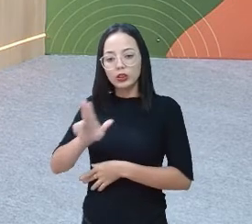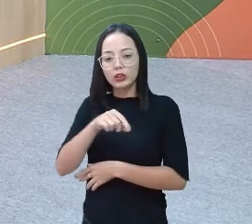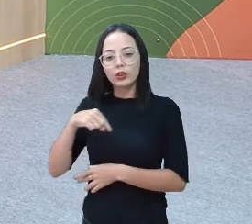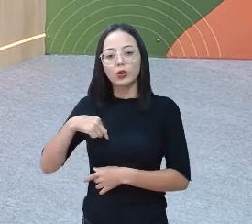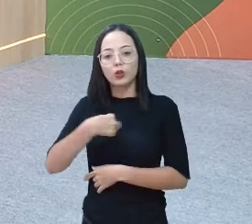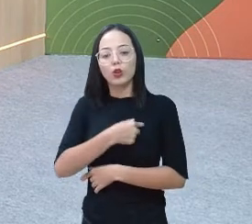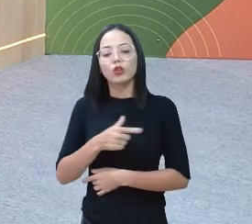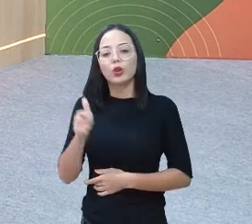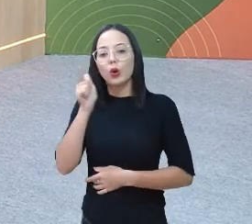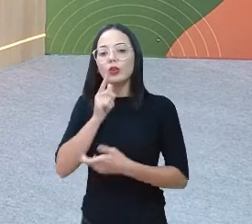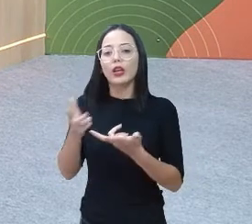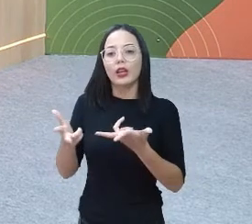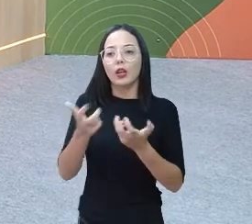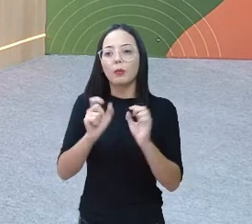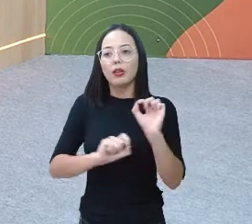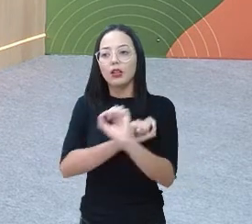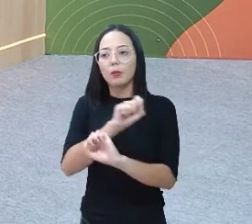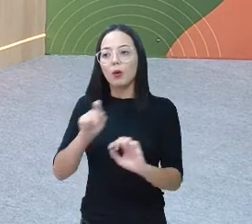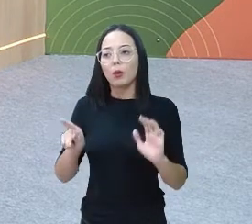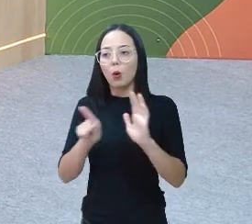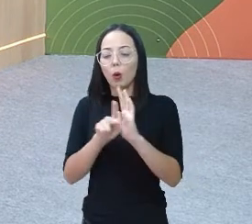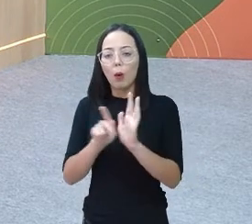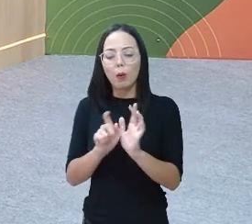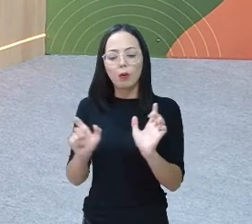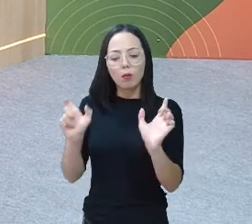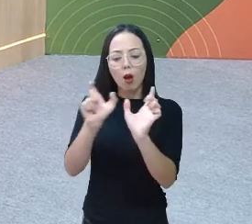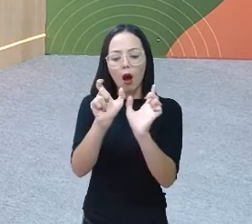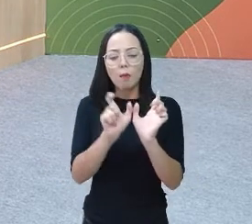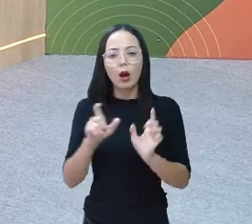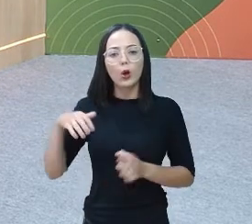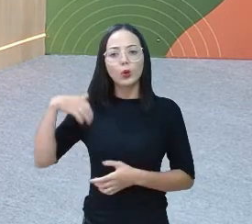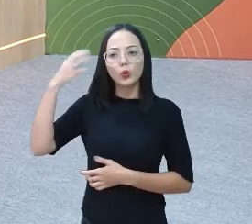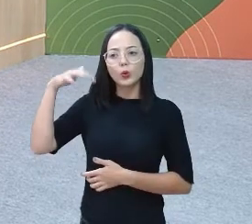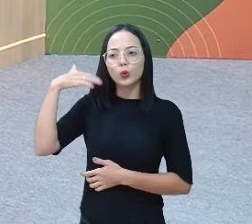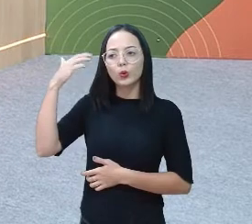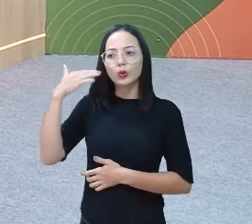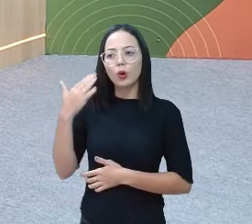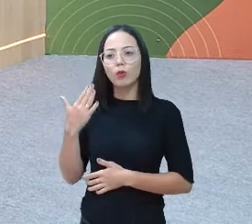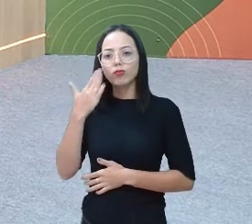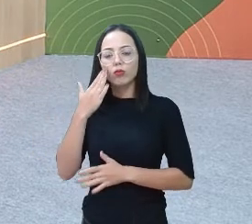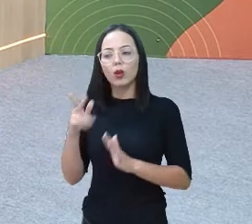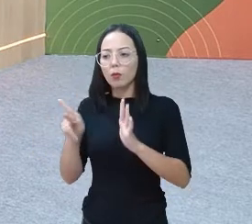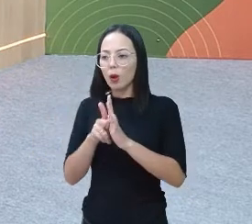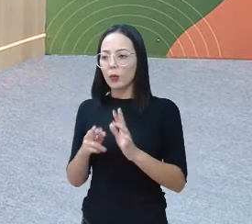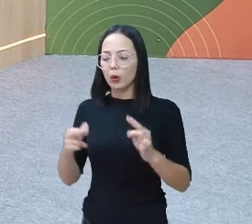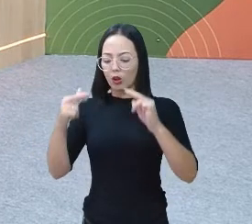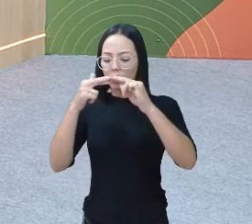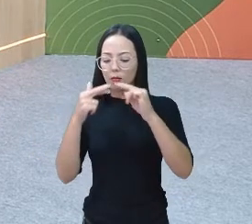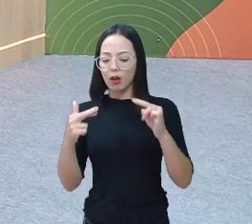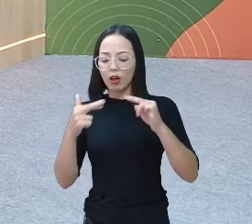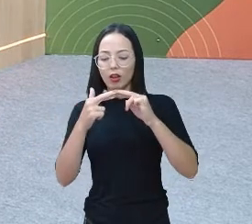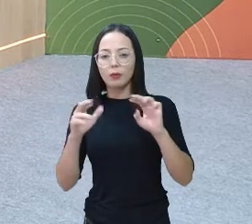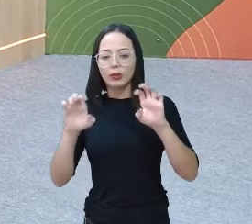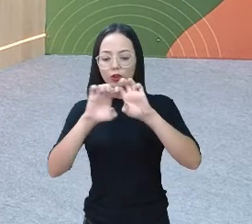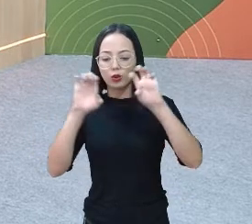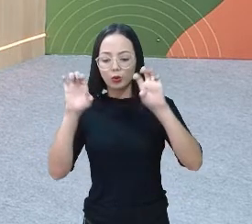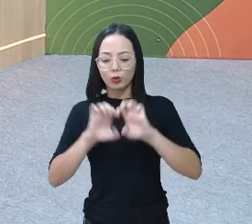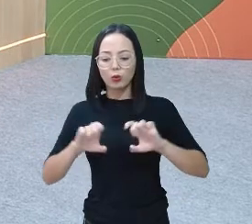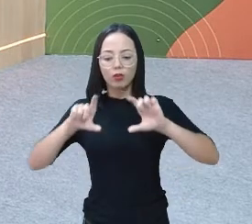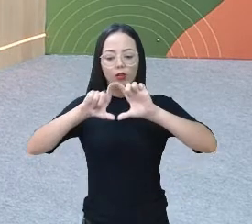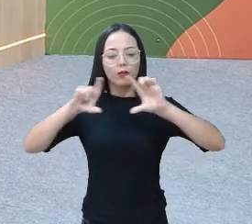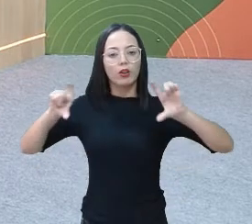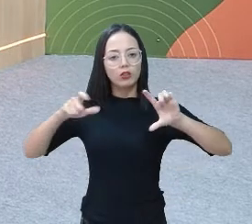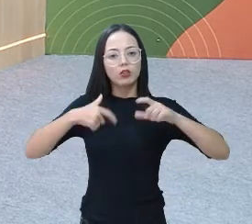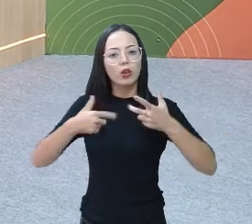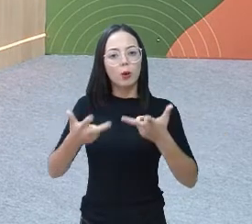consegue perceber uma cadência sonora, né? Que meio que musifica a estrutura da frase. Então, eu